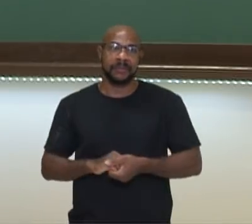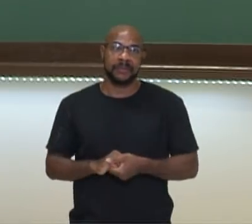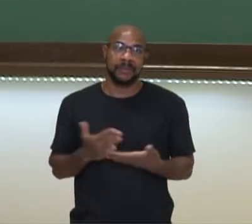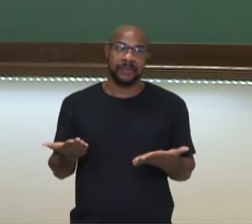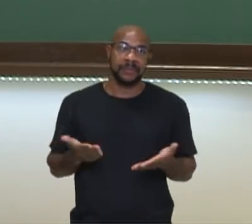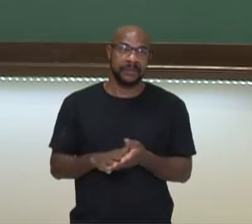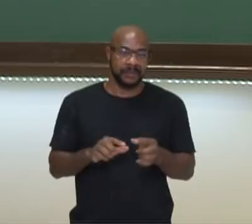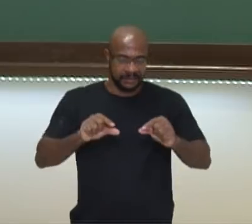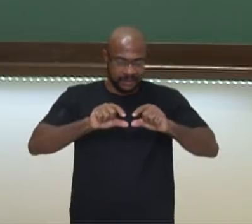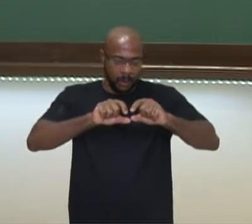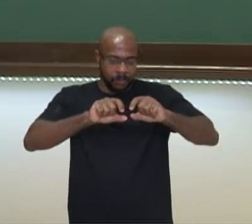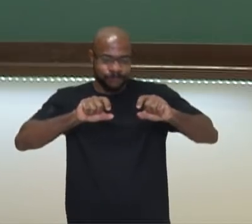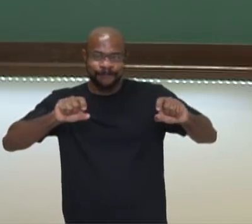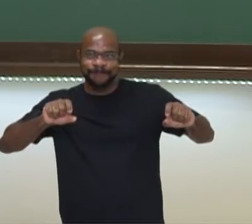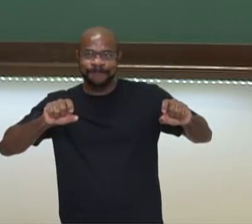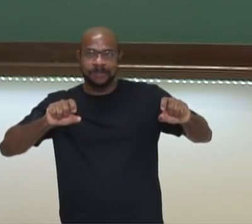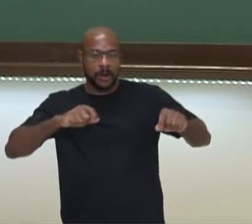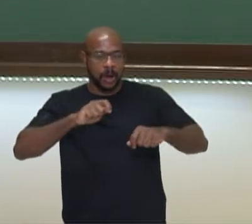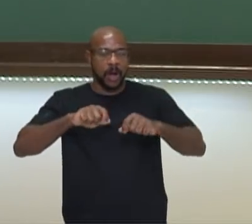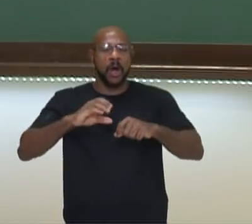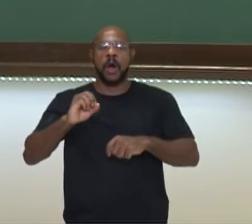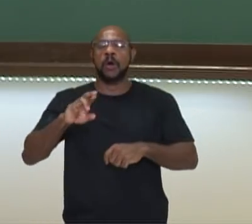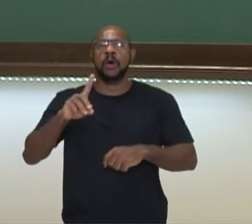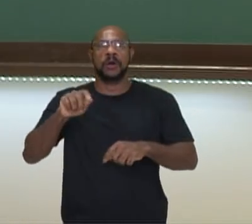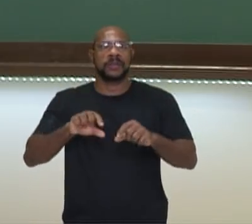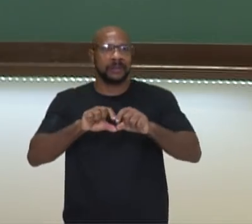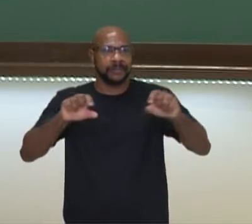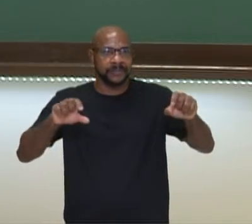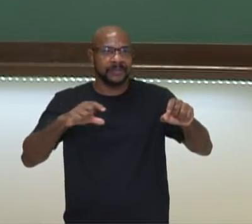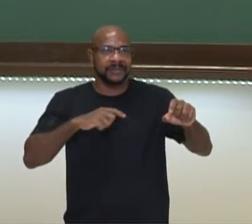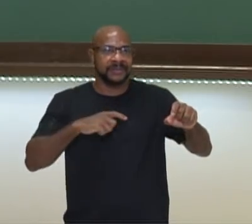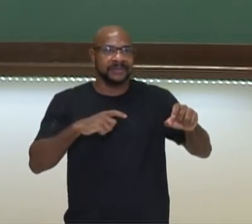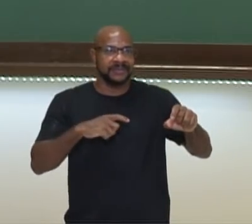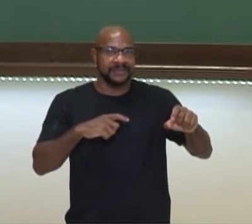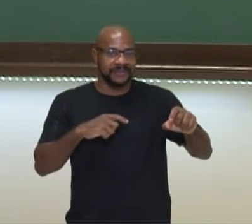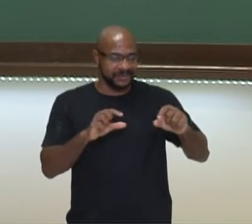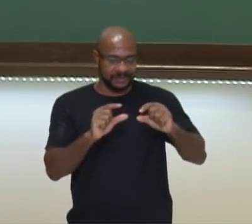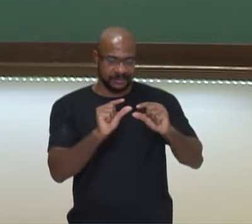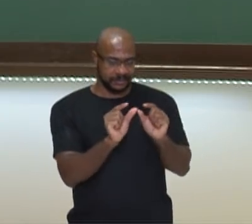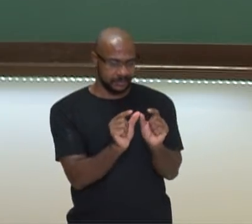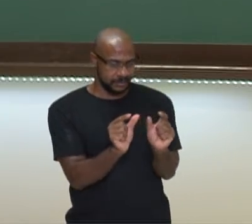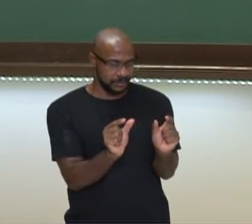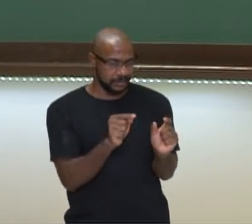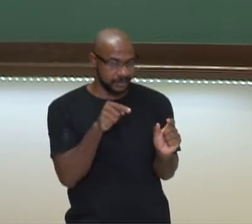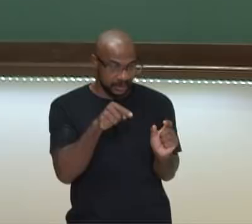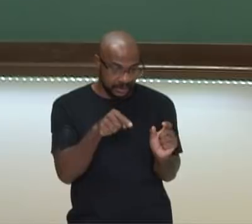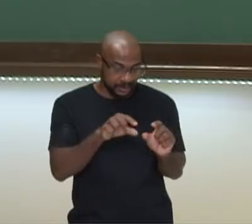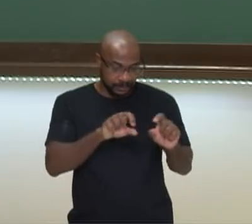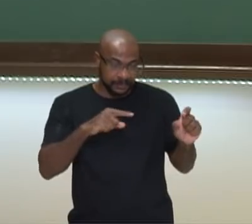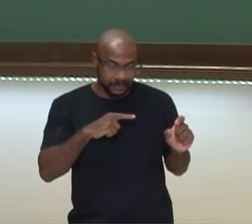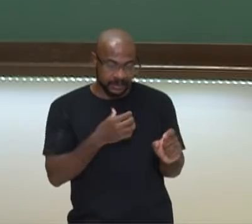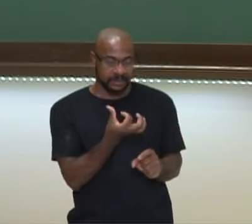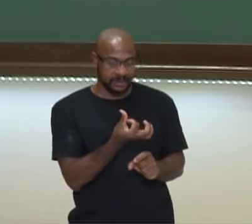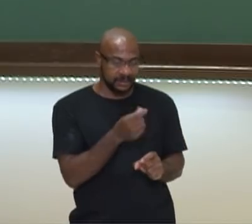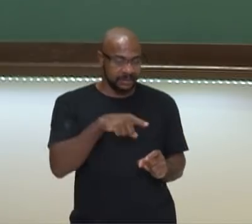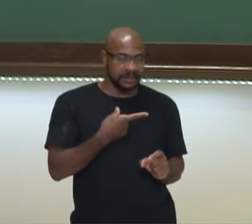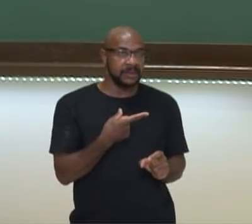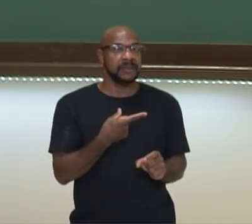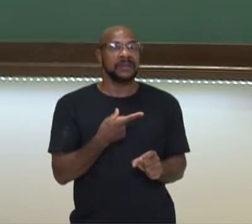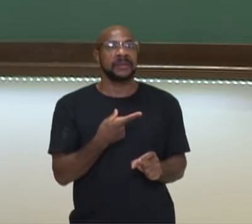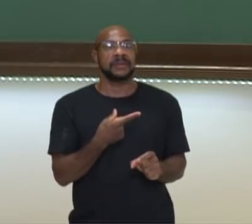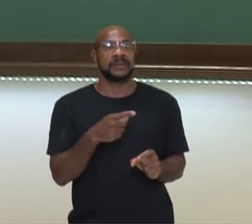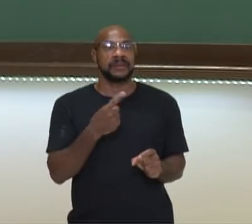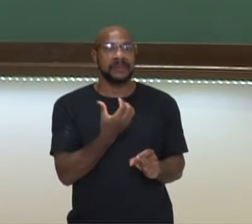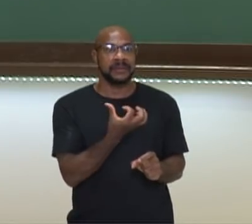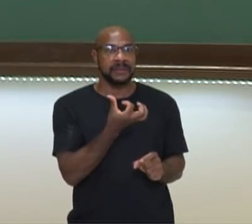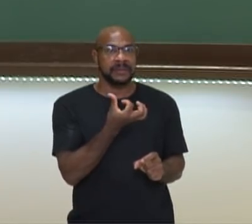na corda que ele tinha lá na torre, tinha uma etiqueta escrita assim, este pedaço de corda tem 6 inteiros e 3/4 de